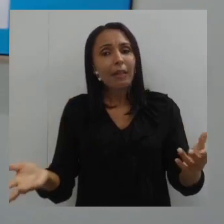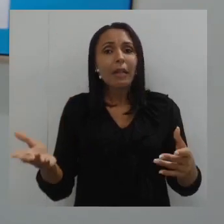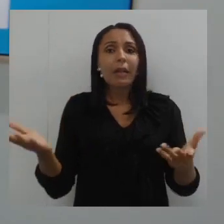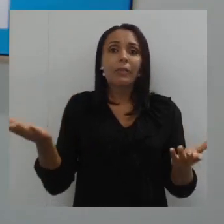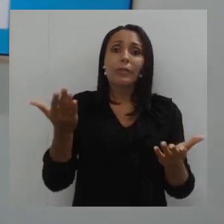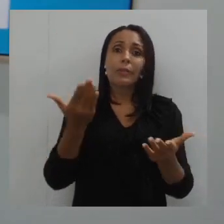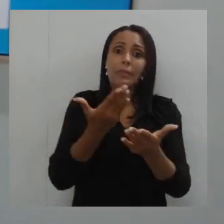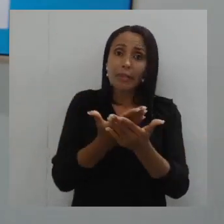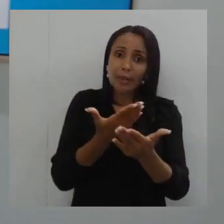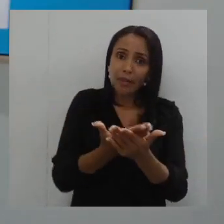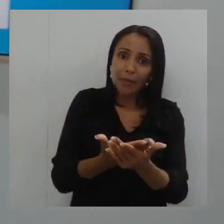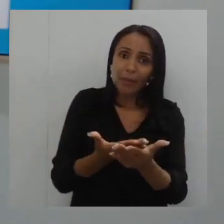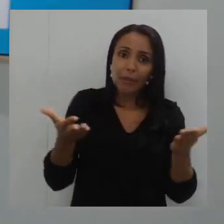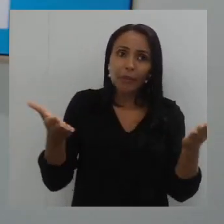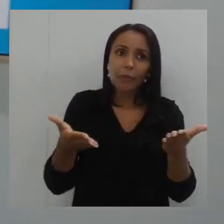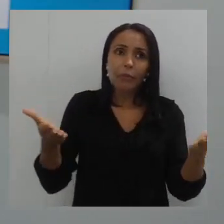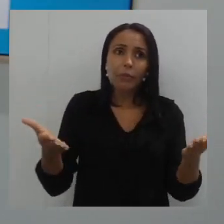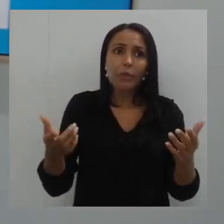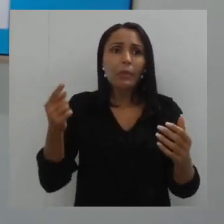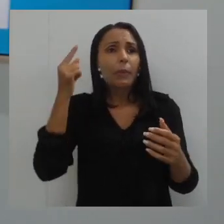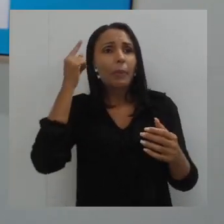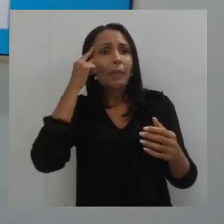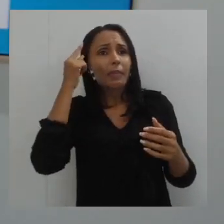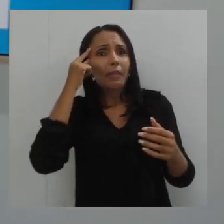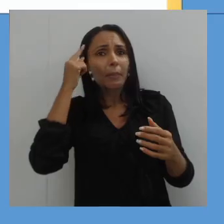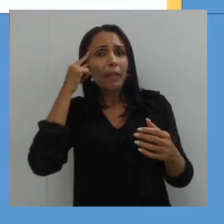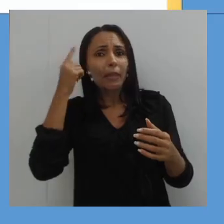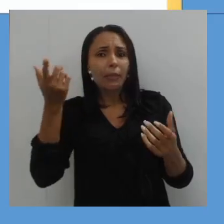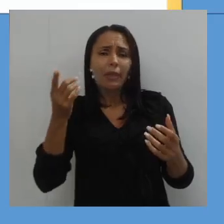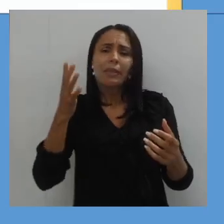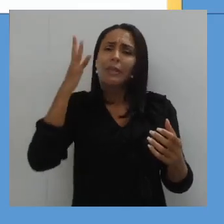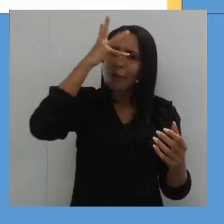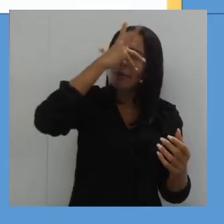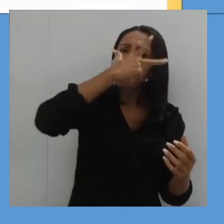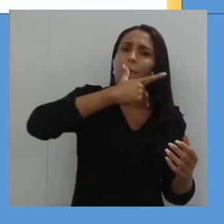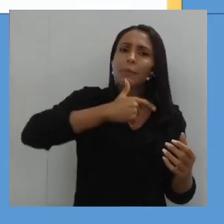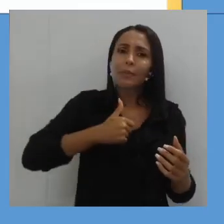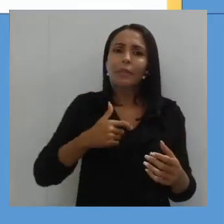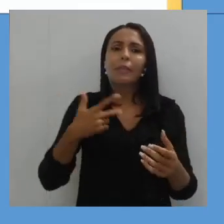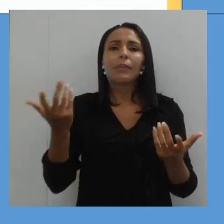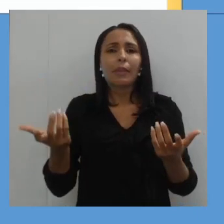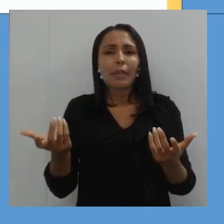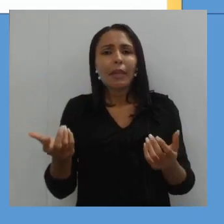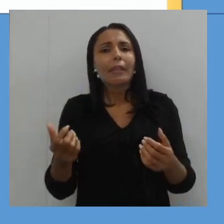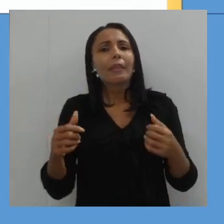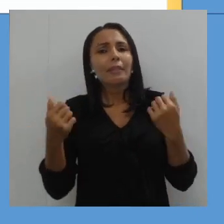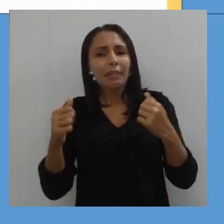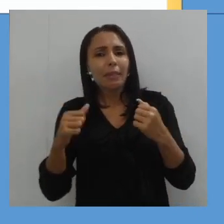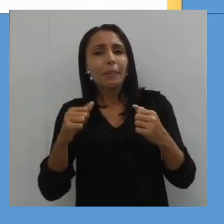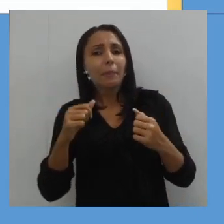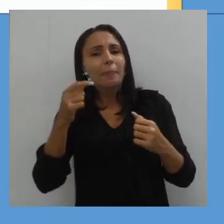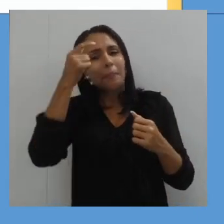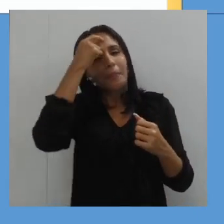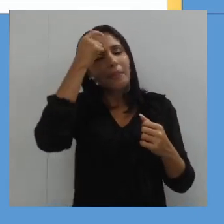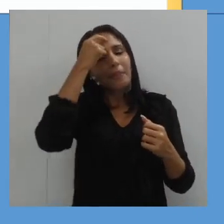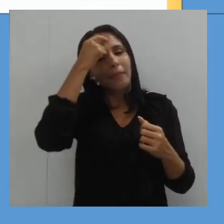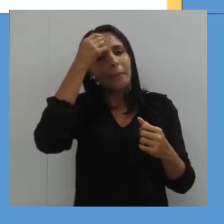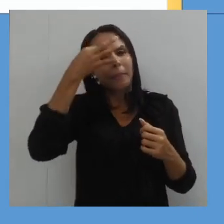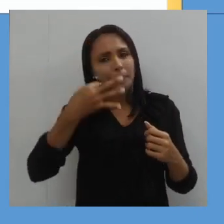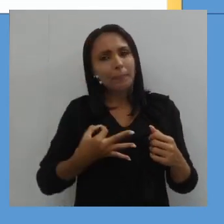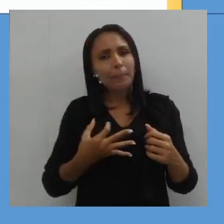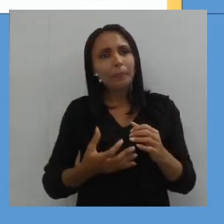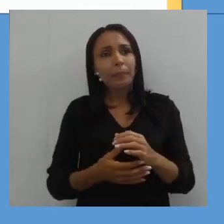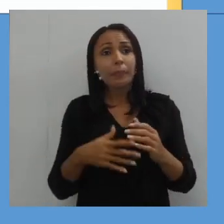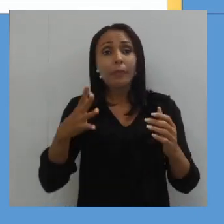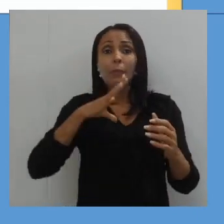nosso encontro com um pensamento que eu acho muito bonito para que a gente possa ter sempre na nossa mente.